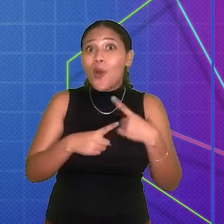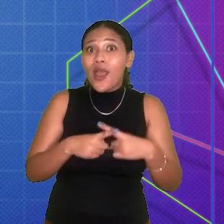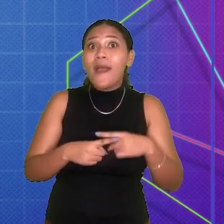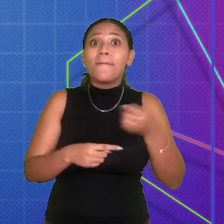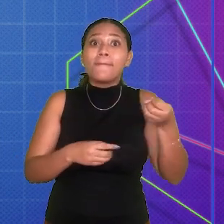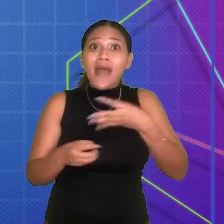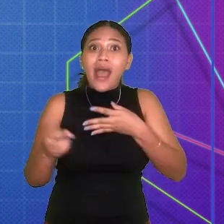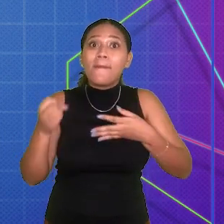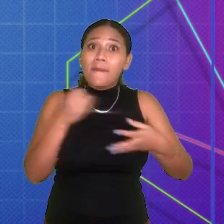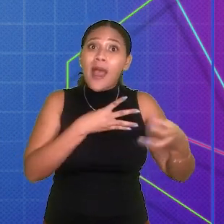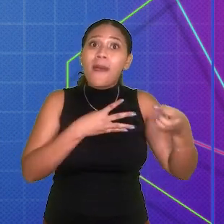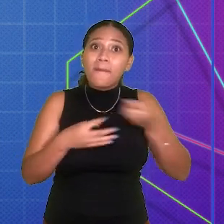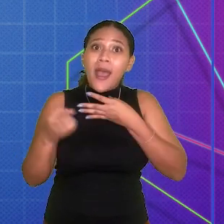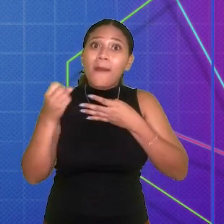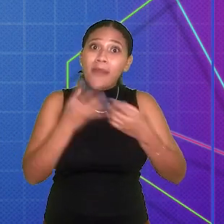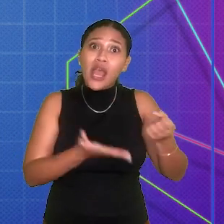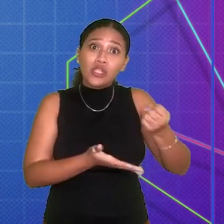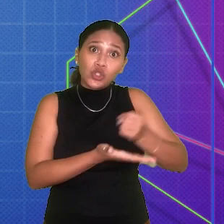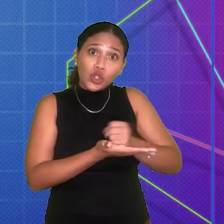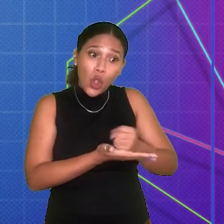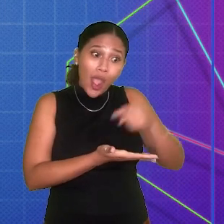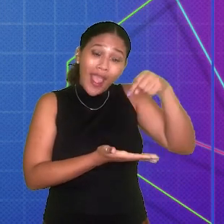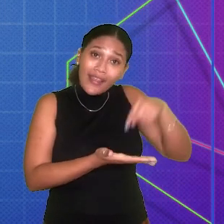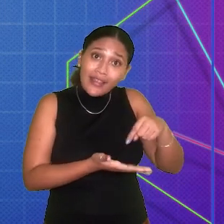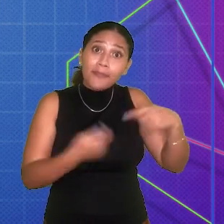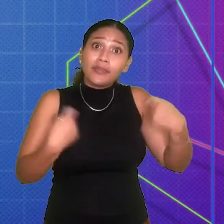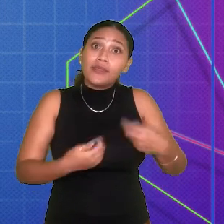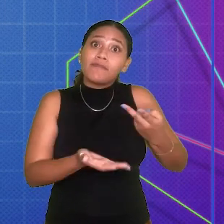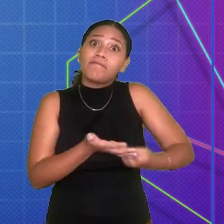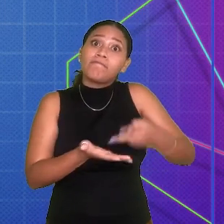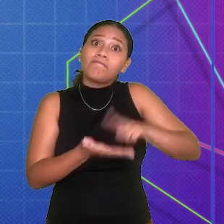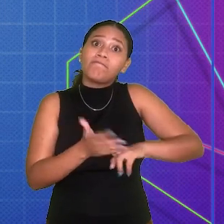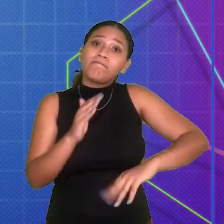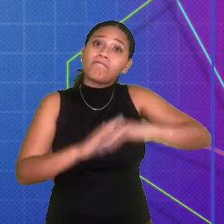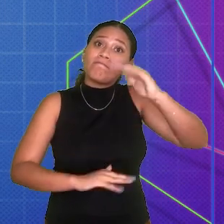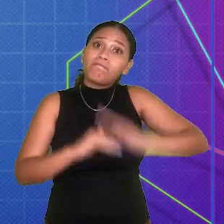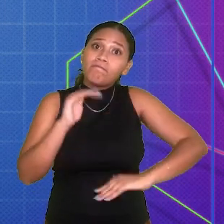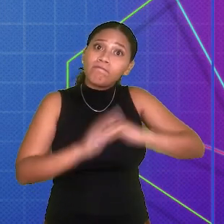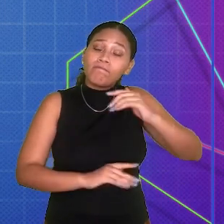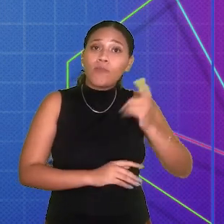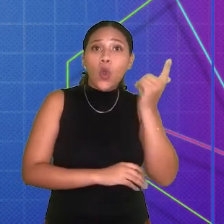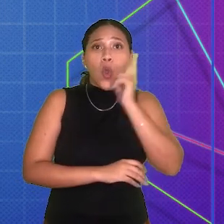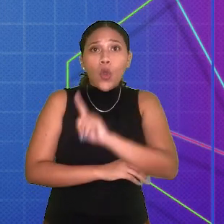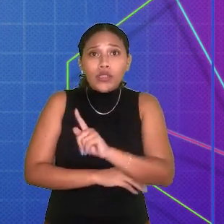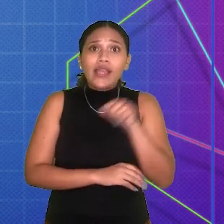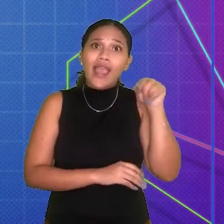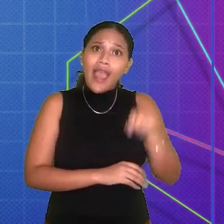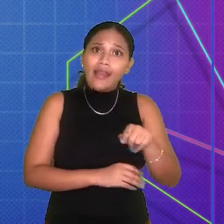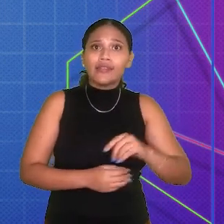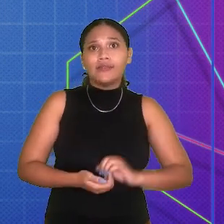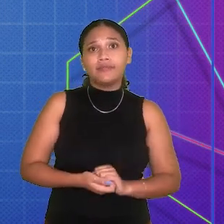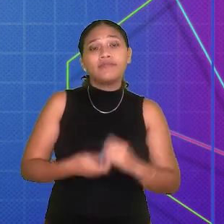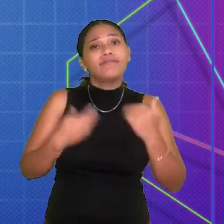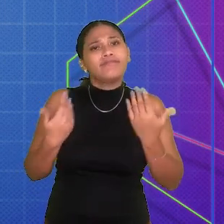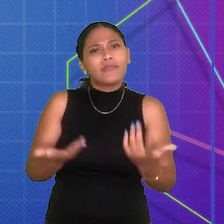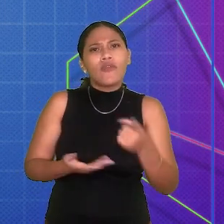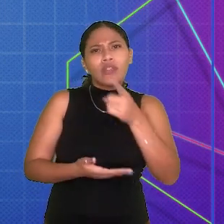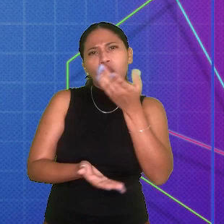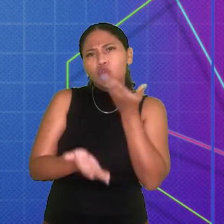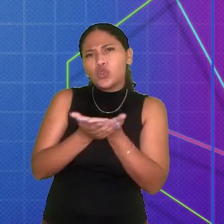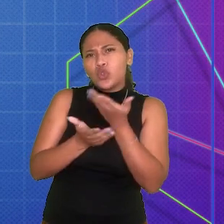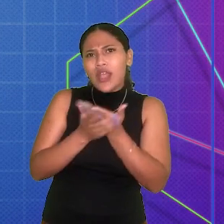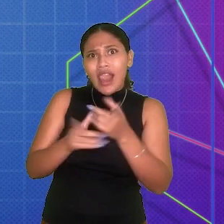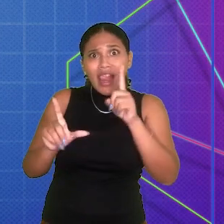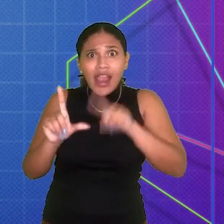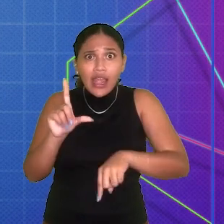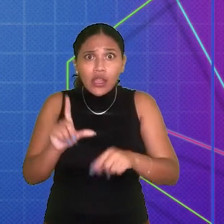serão lançados por aqui e mais tradutores e tradutoras serão necessários para dar conta dessa demanda. Então você estuda letras